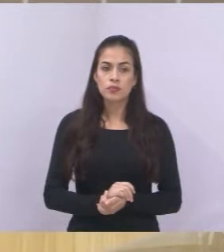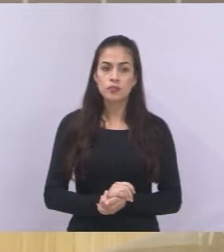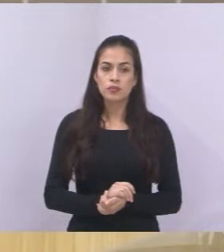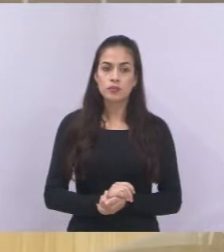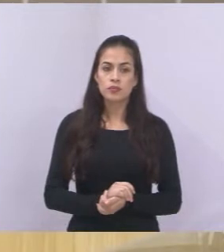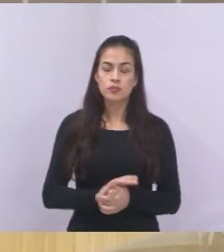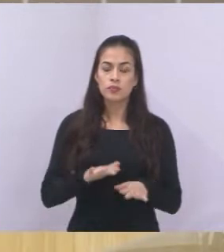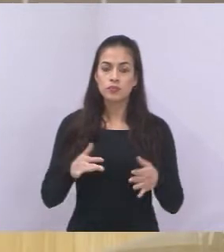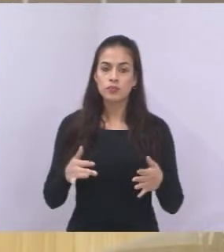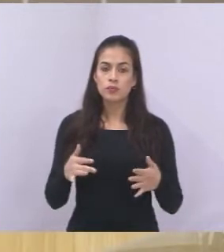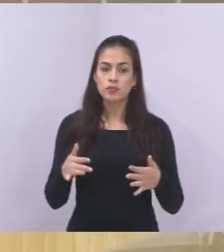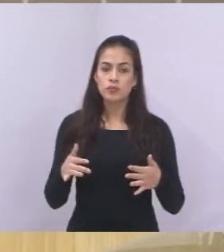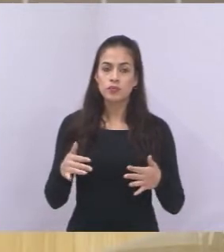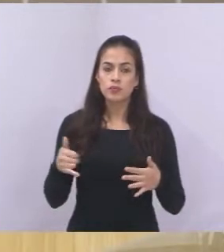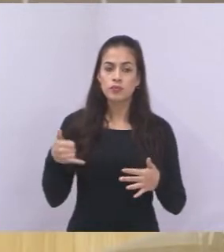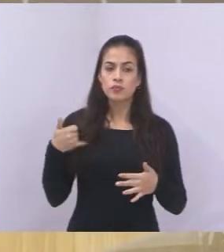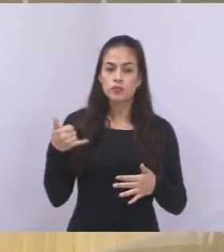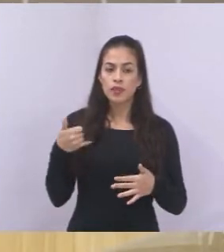no mínimo aos.